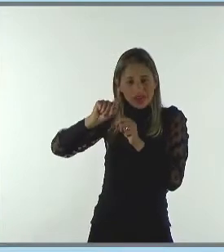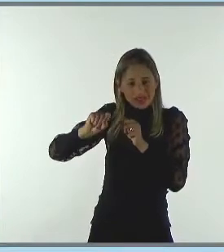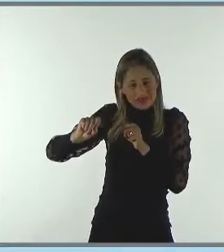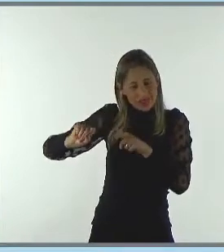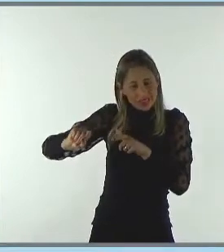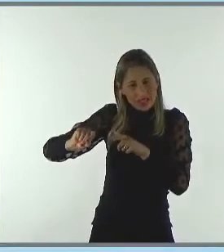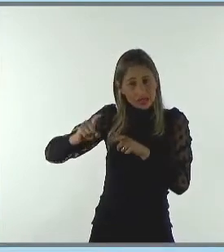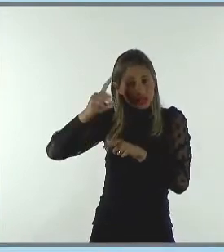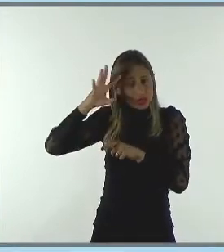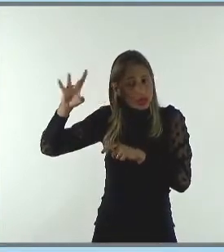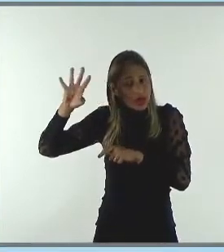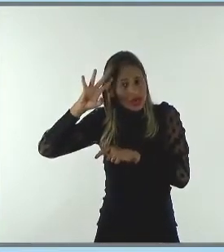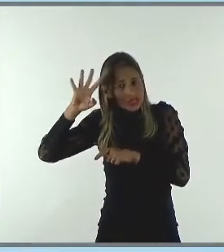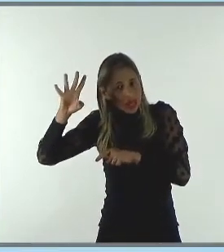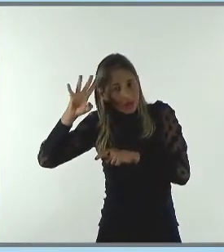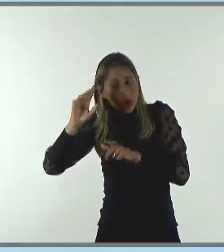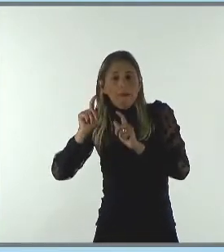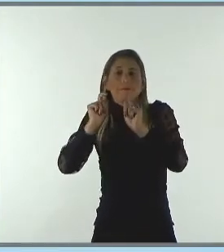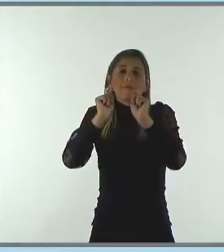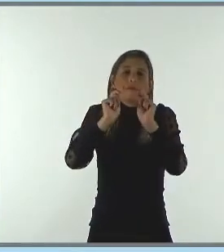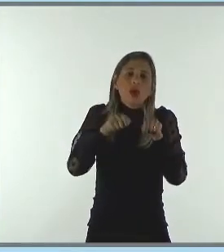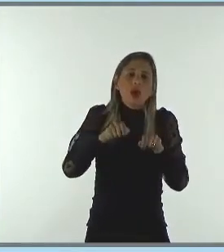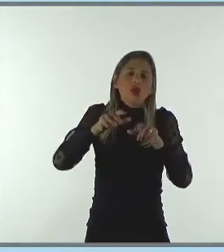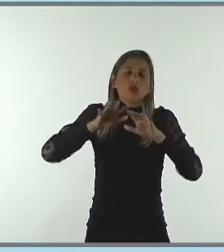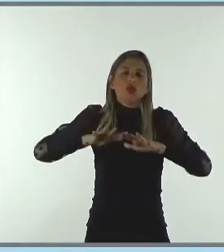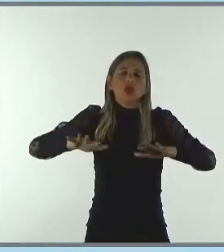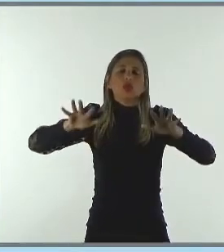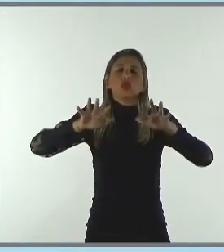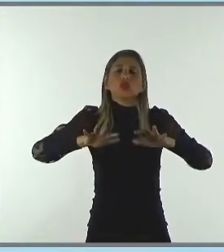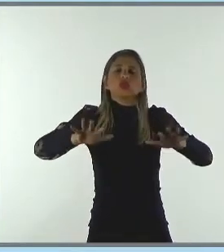de pensamento com a possibilidade de fluir